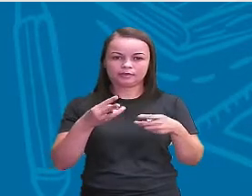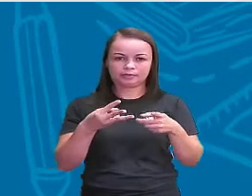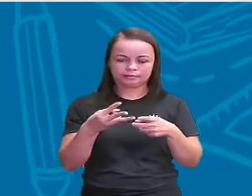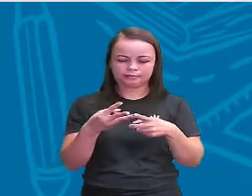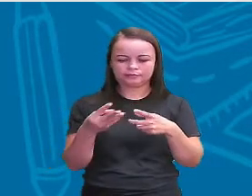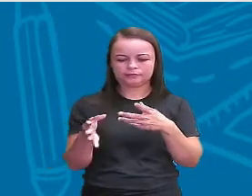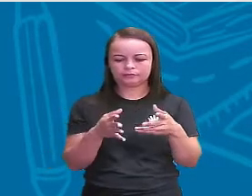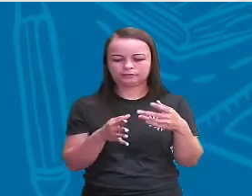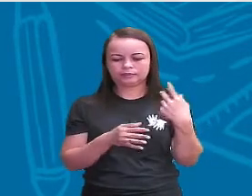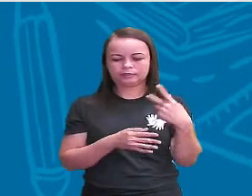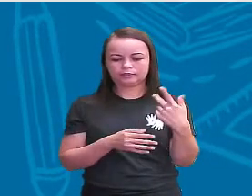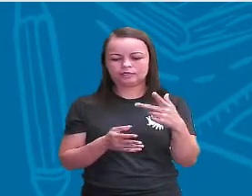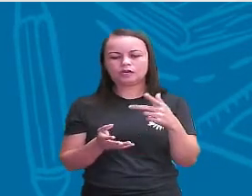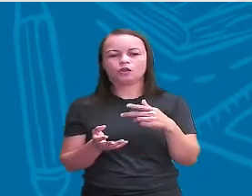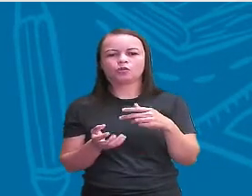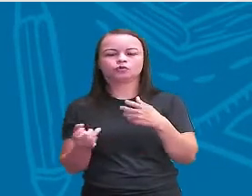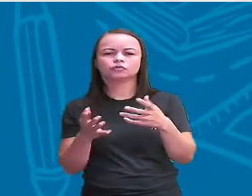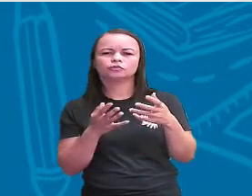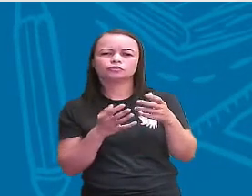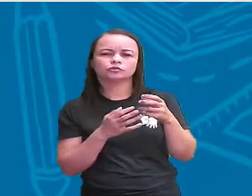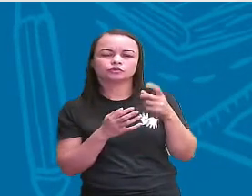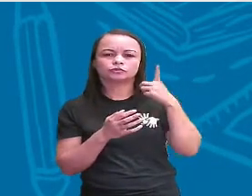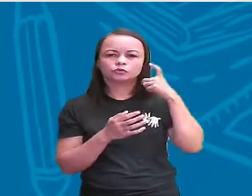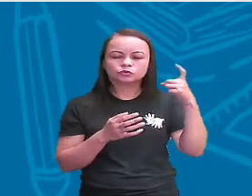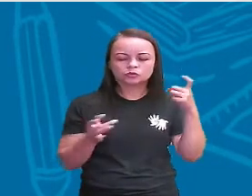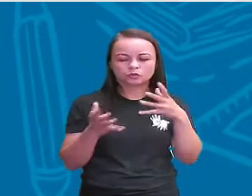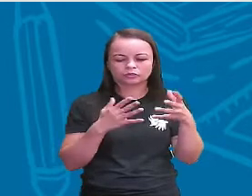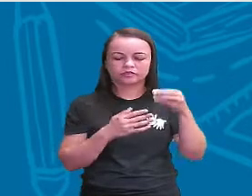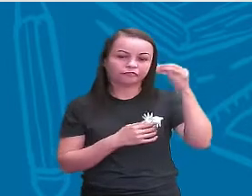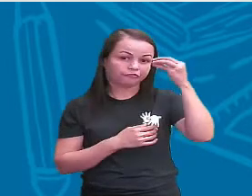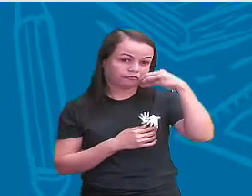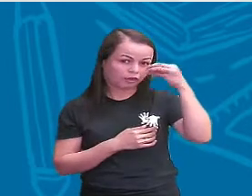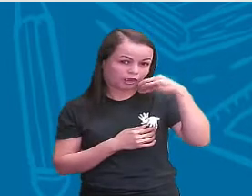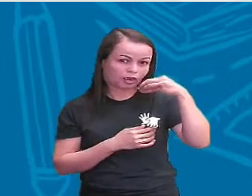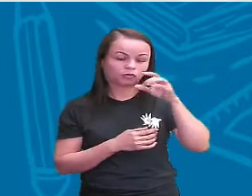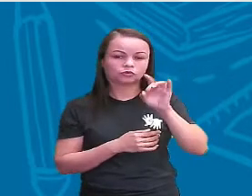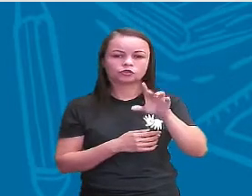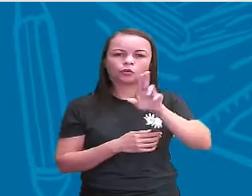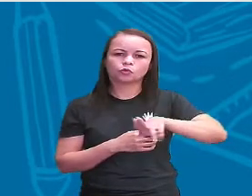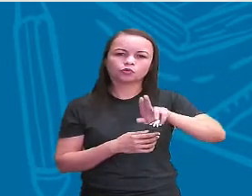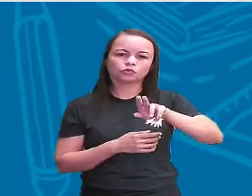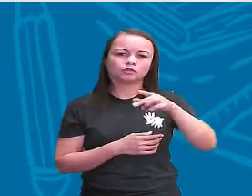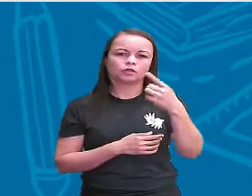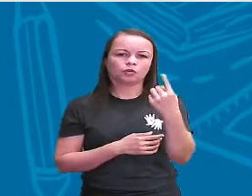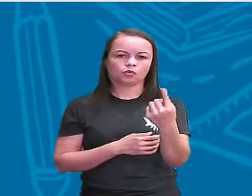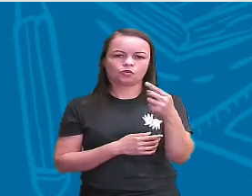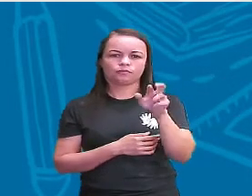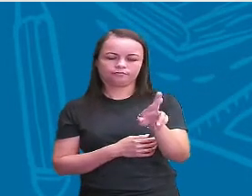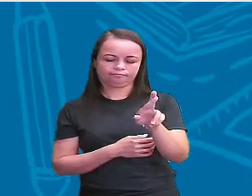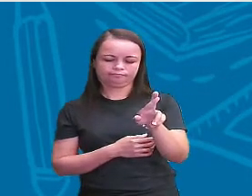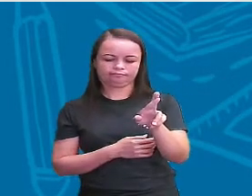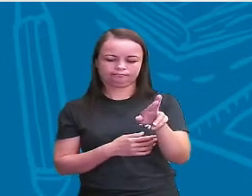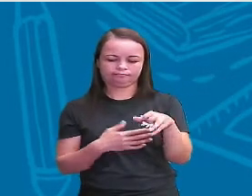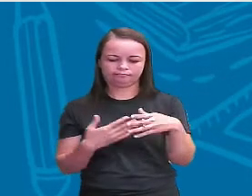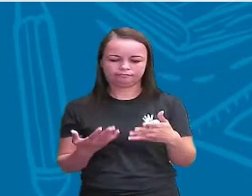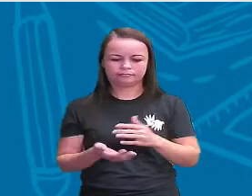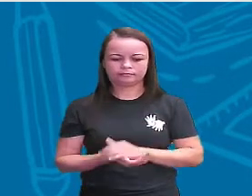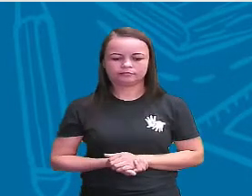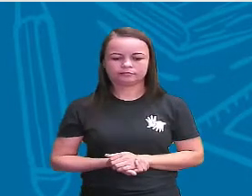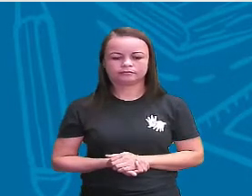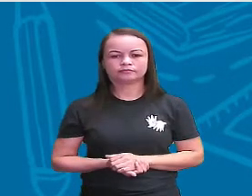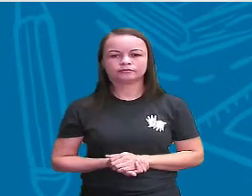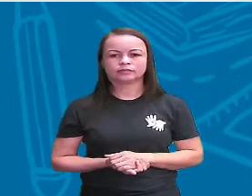som entre vogais, no meio de uma palavra, tiver o som fraco, eu uso apenas um R. Então, vamos ver